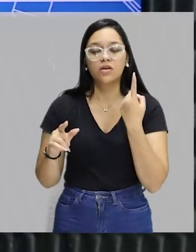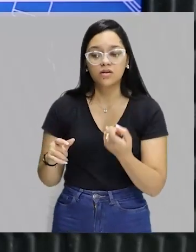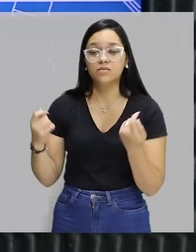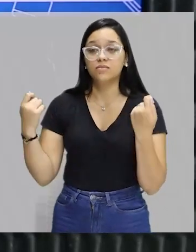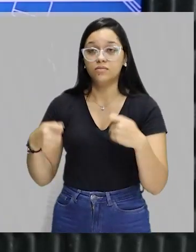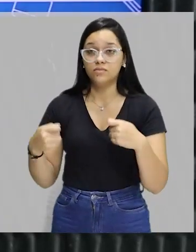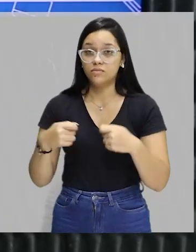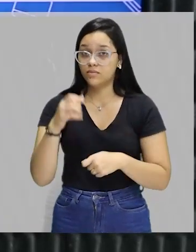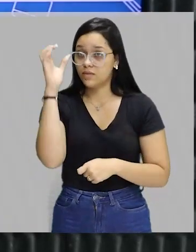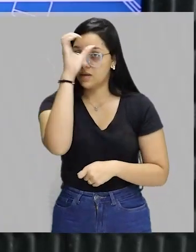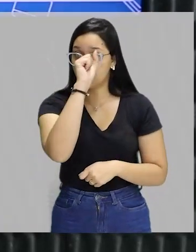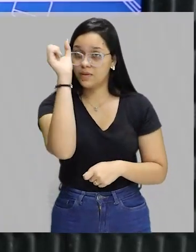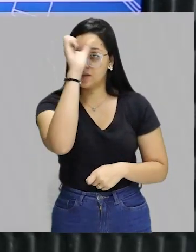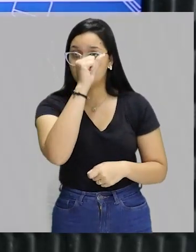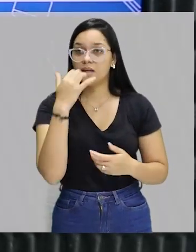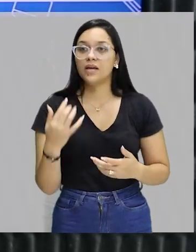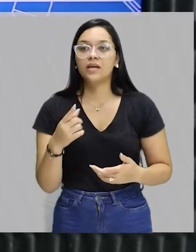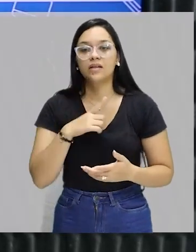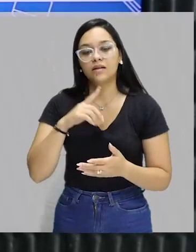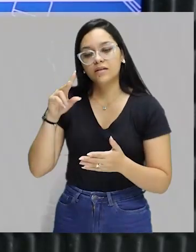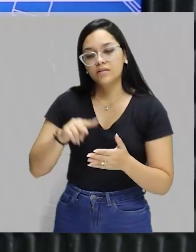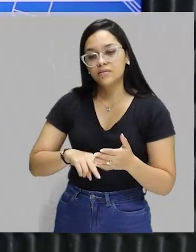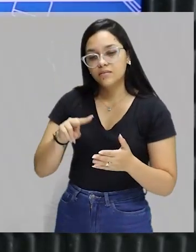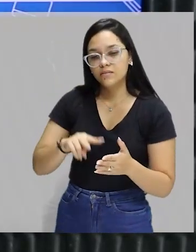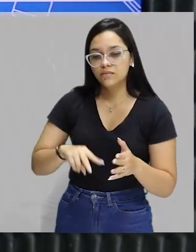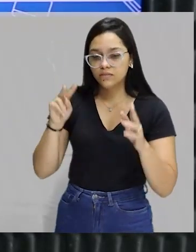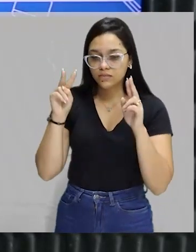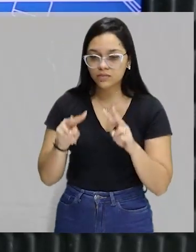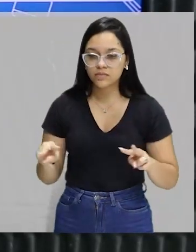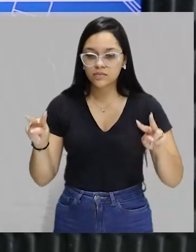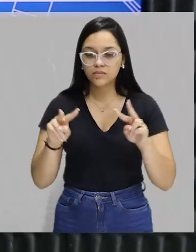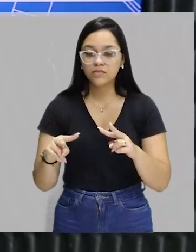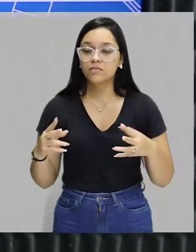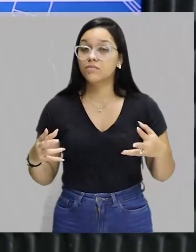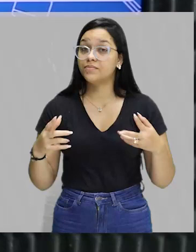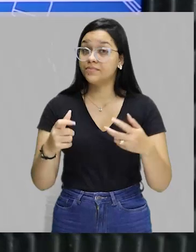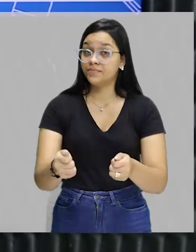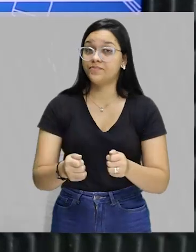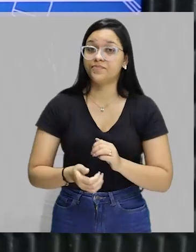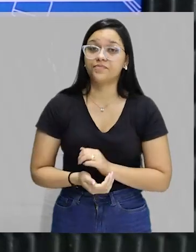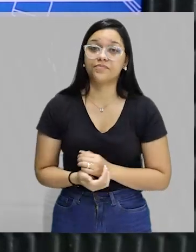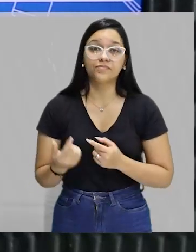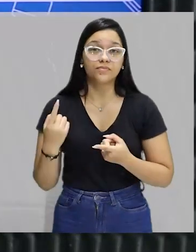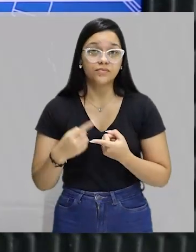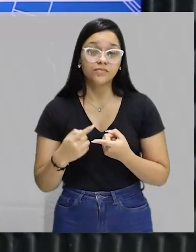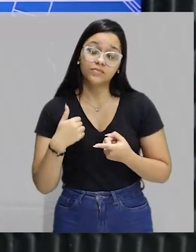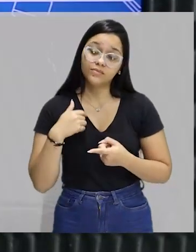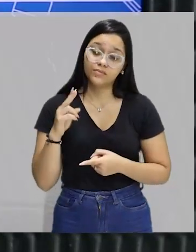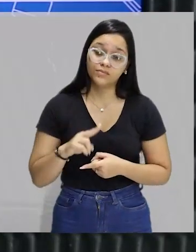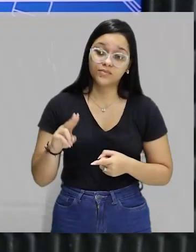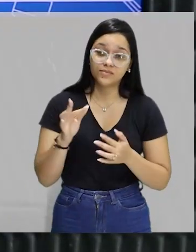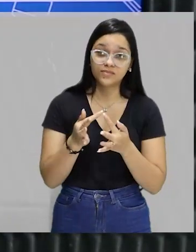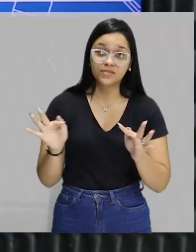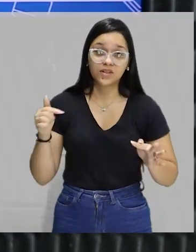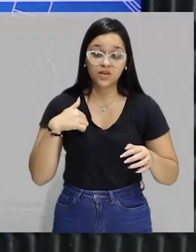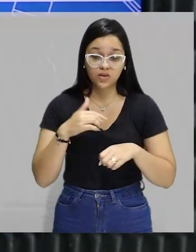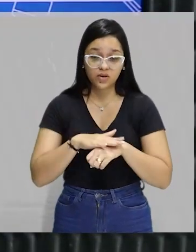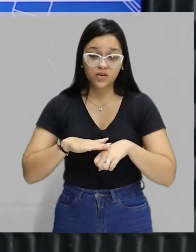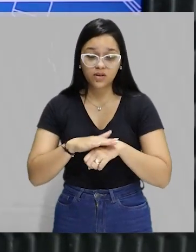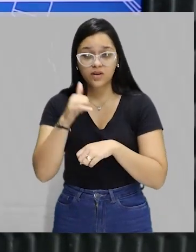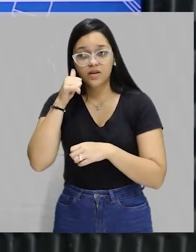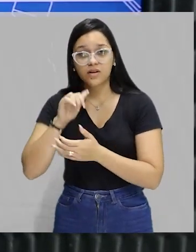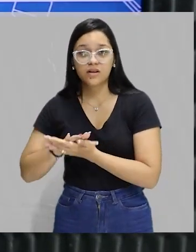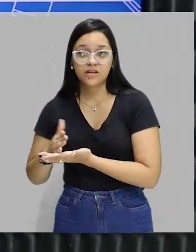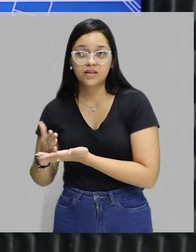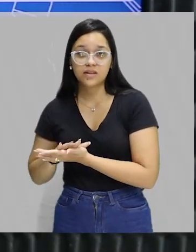precisamos aprender a fazer leitura visual de tudo. Por quê? Eu vou utilizar uma frase que eu estava conversando aqui com a minha